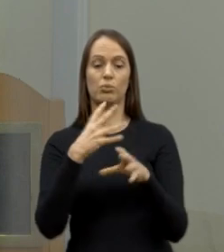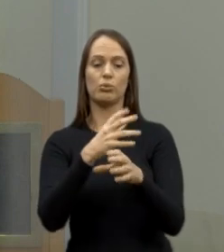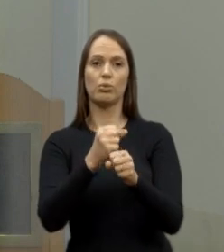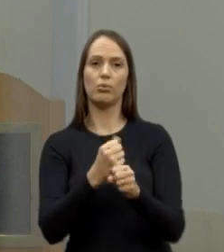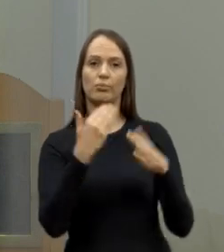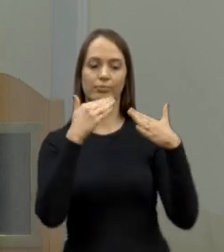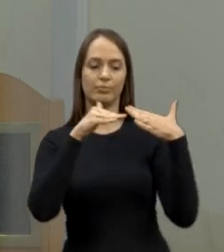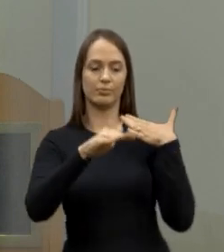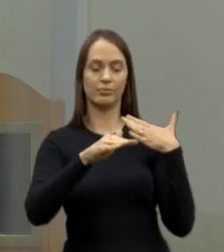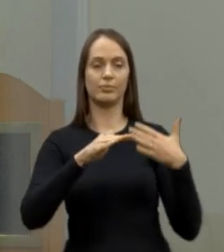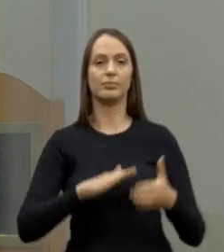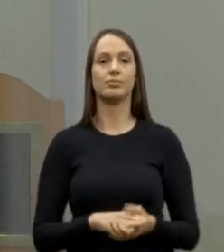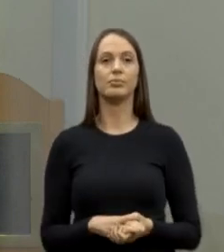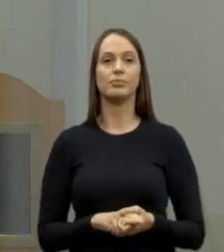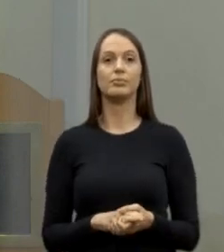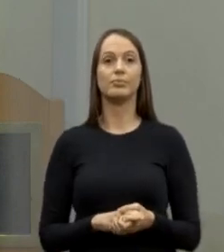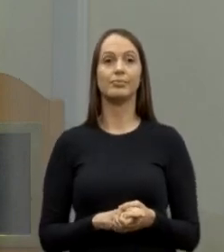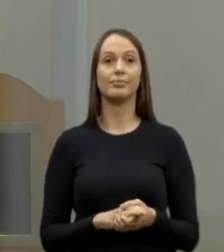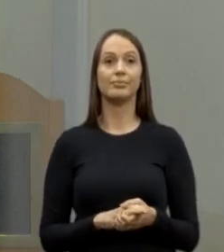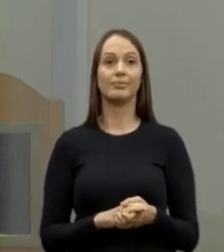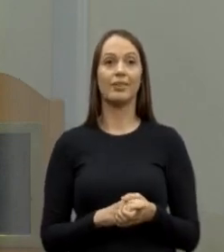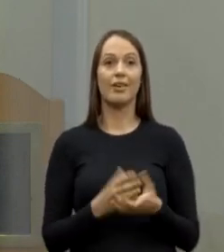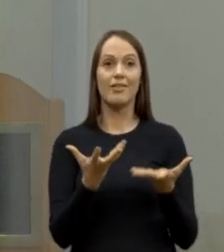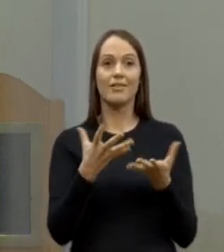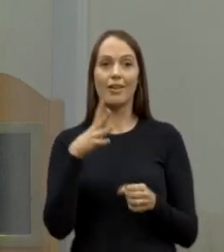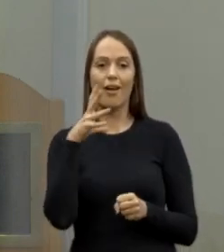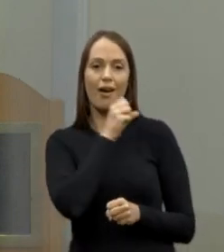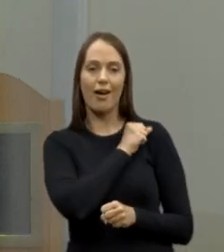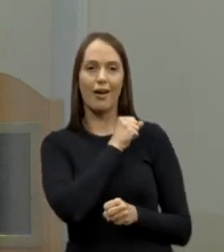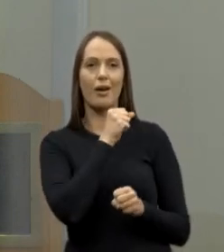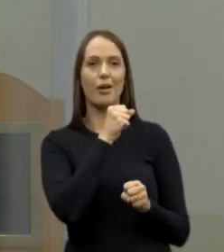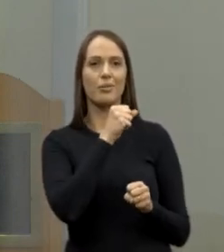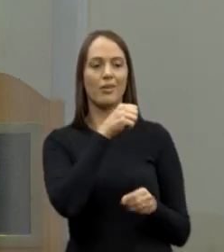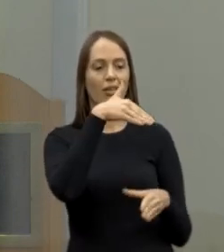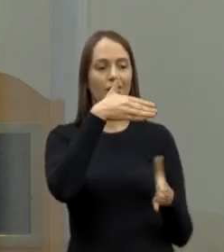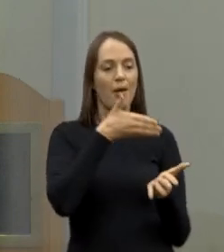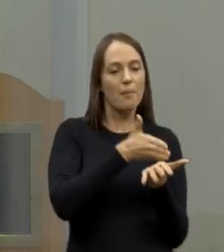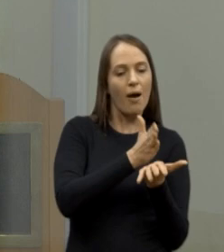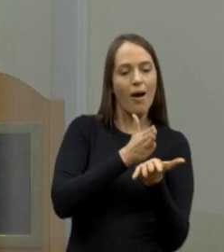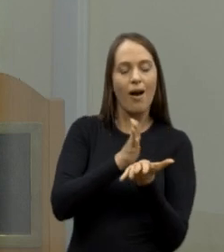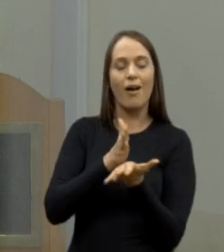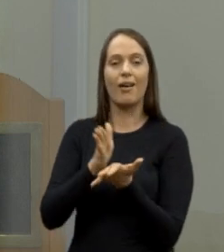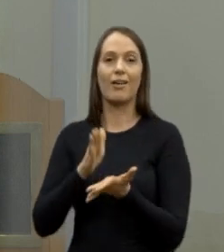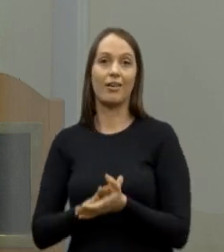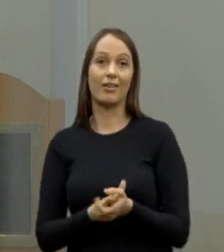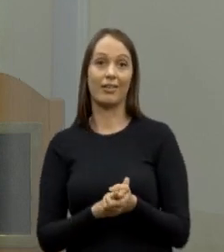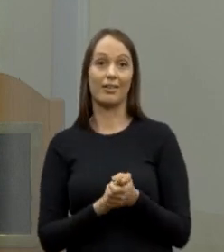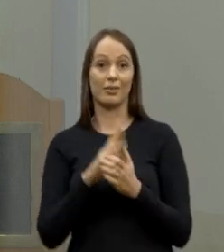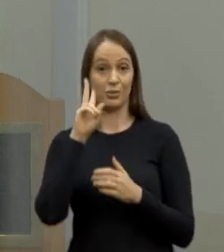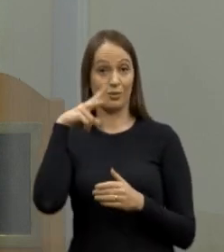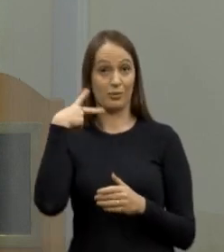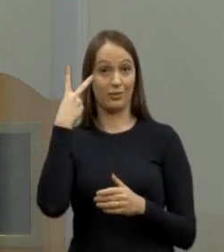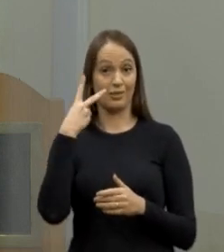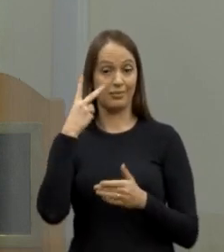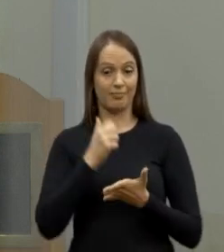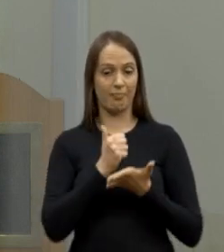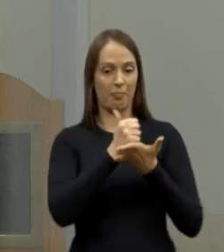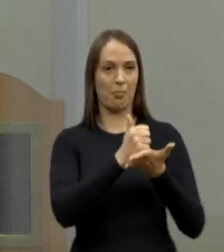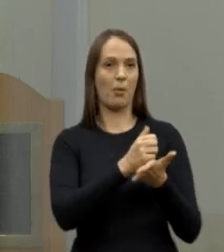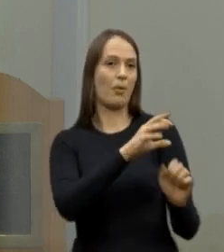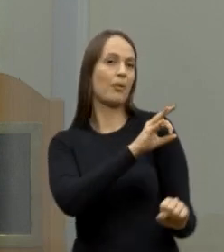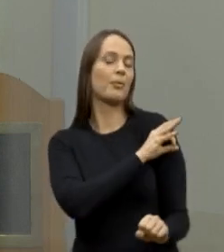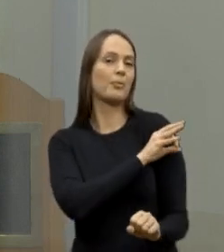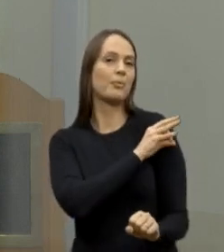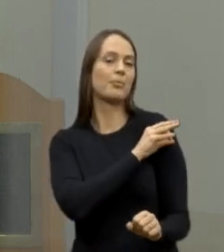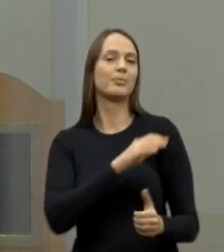na pressa de garantir que essas aprovações sejam feitas, enquanto ainda tem força aqui dentro, resolvem atropelar o